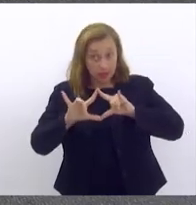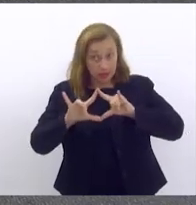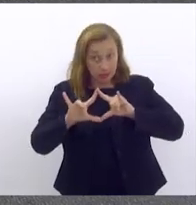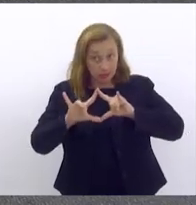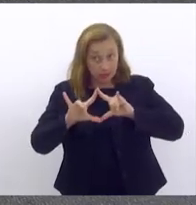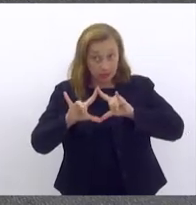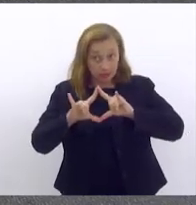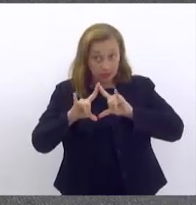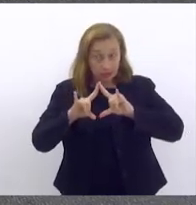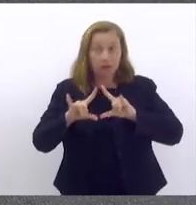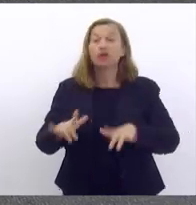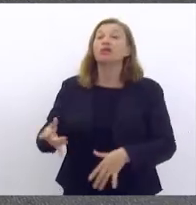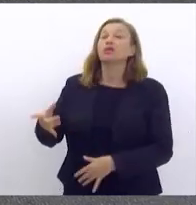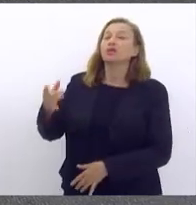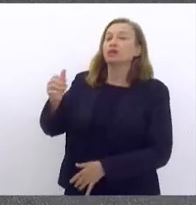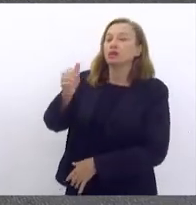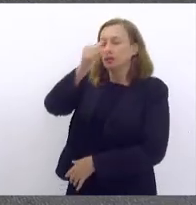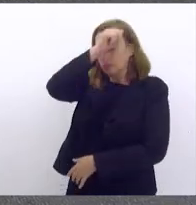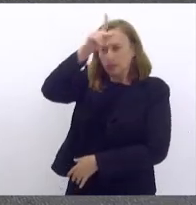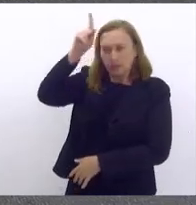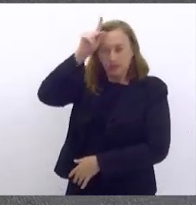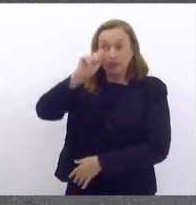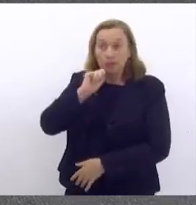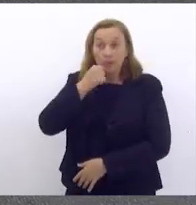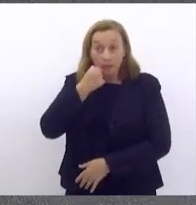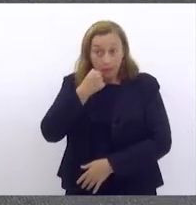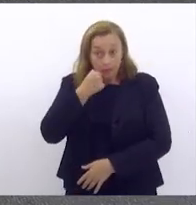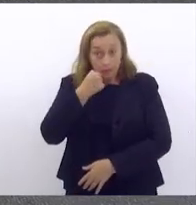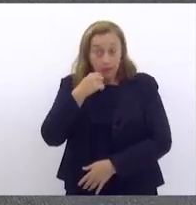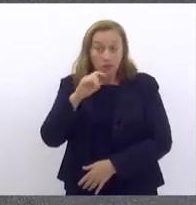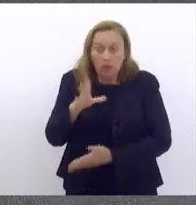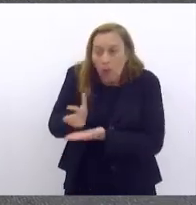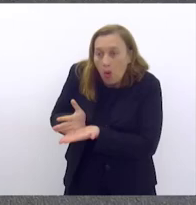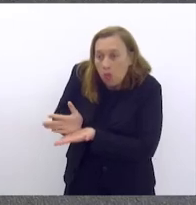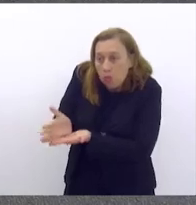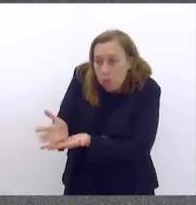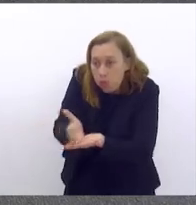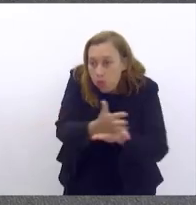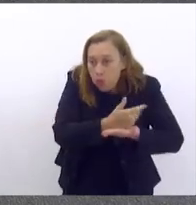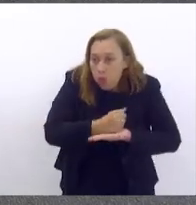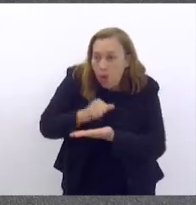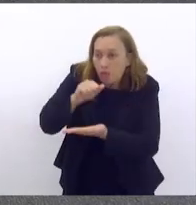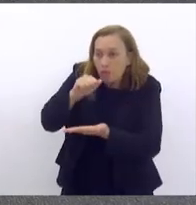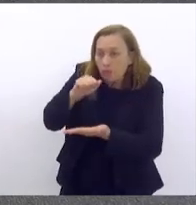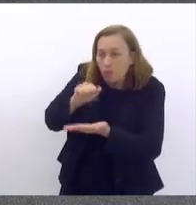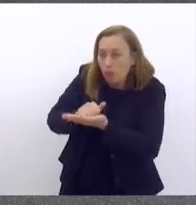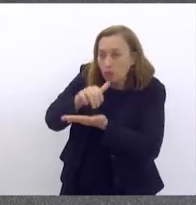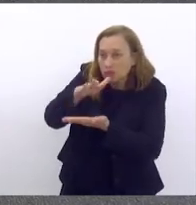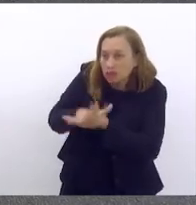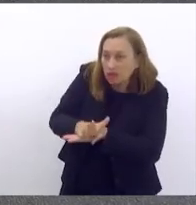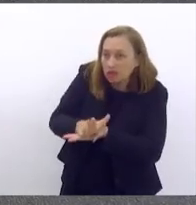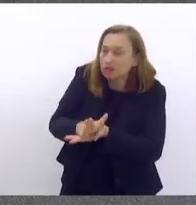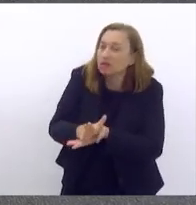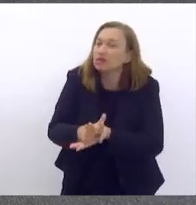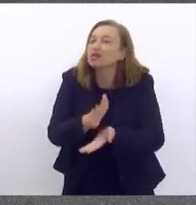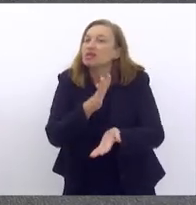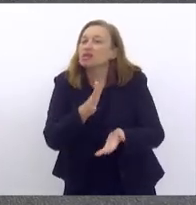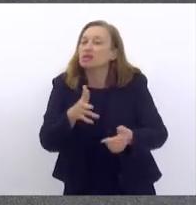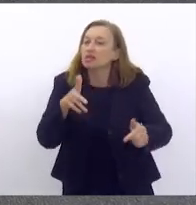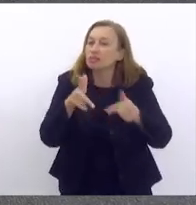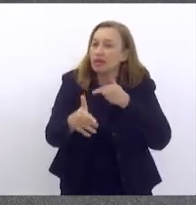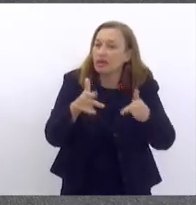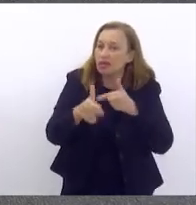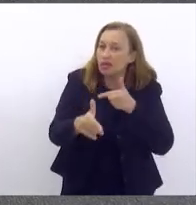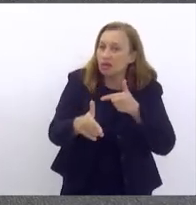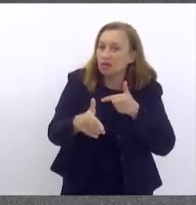do prefeito Eduardo Paes, que está ali também só para arrecadar, multando, atrapalhando. Eles estão atrapalhando o trânsito.